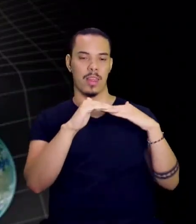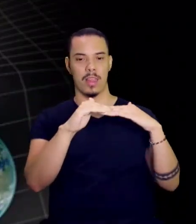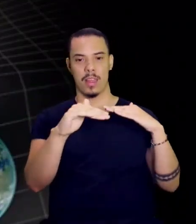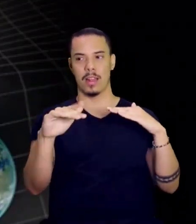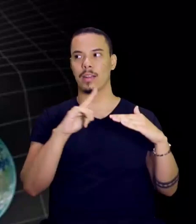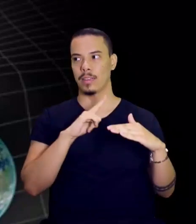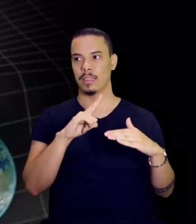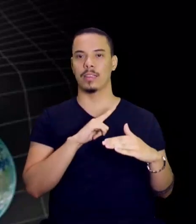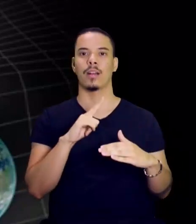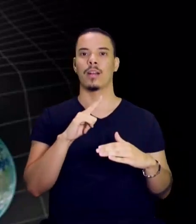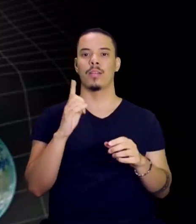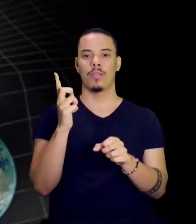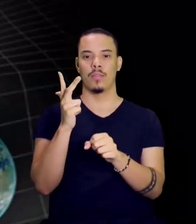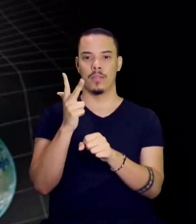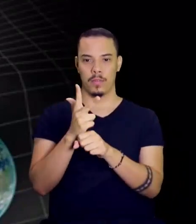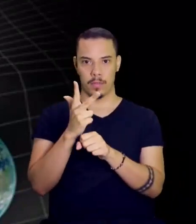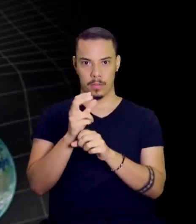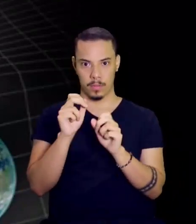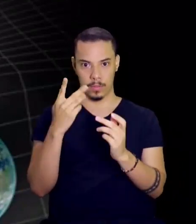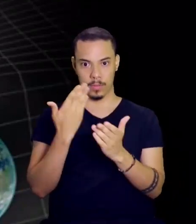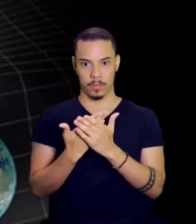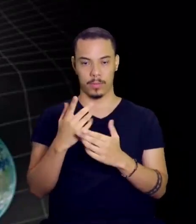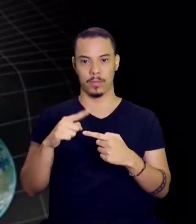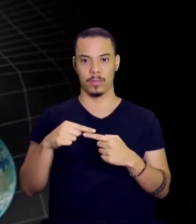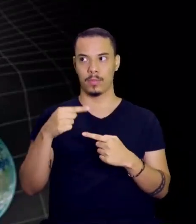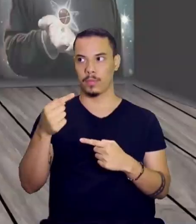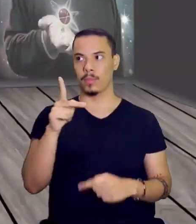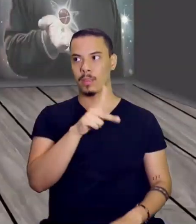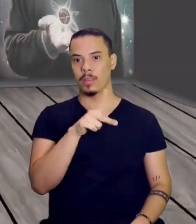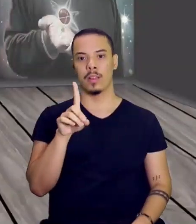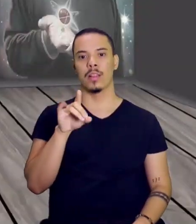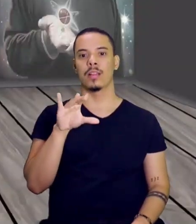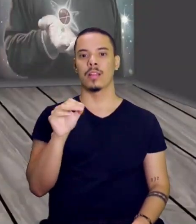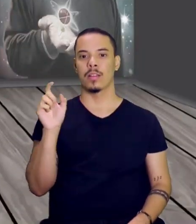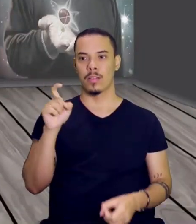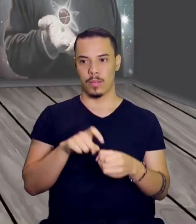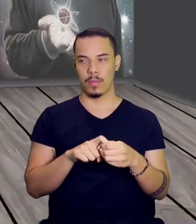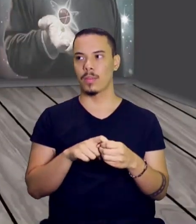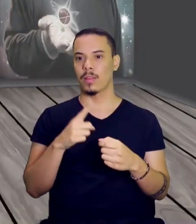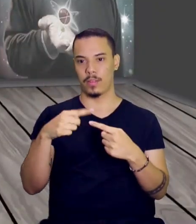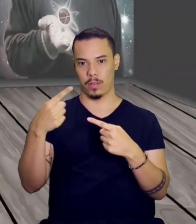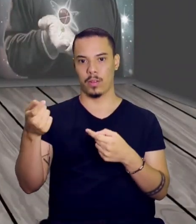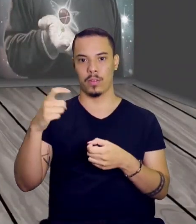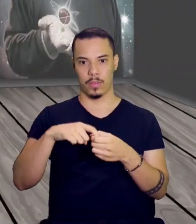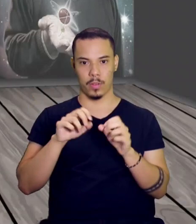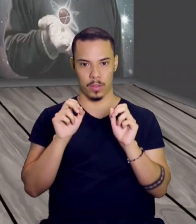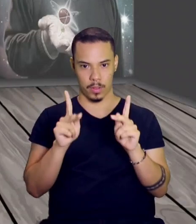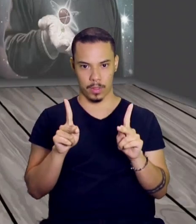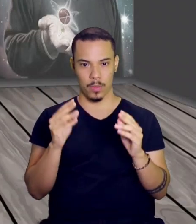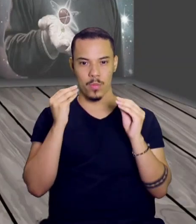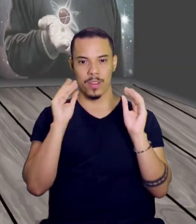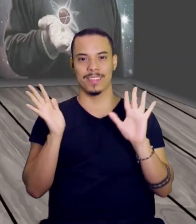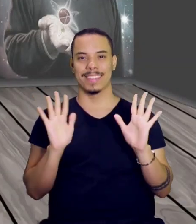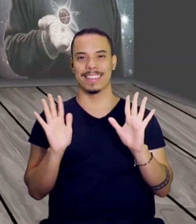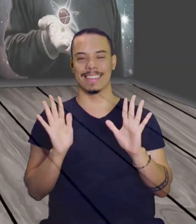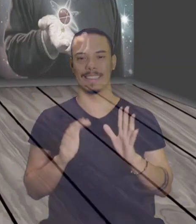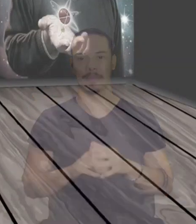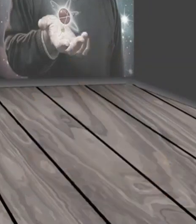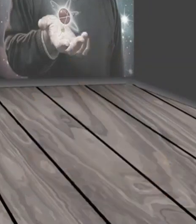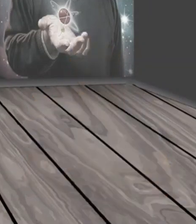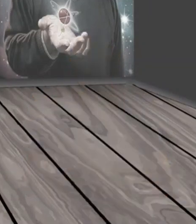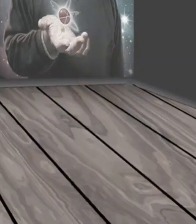ali o vídeo. Assistam, tá bom, pessoal? Para a próxima aula. O professor Décio deu uma saidinha, mas na próxima aula ele vai estar conosco, tá bom? Tchau, tchau.